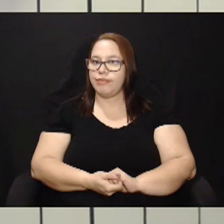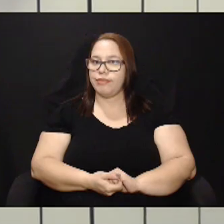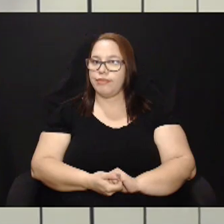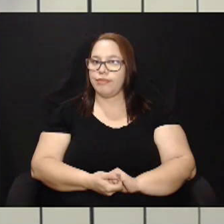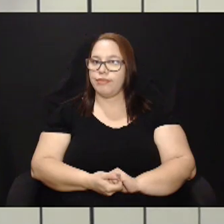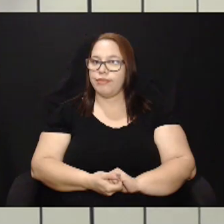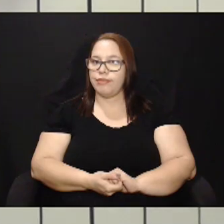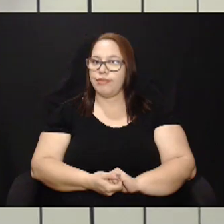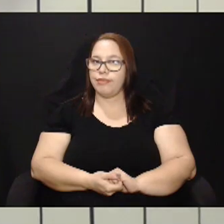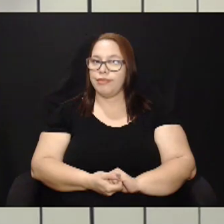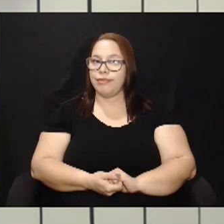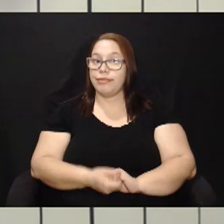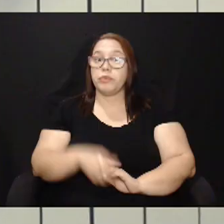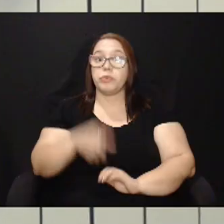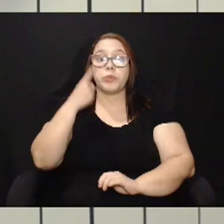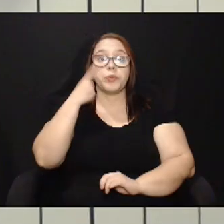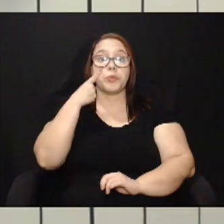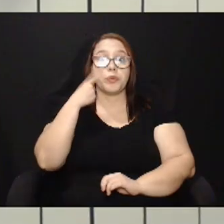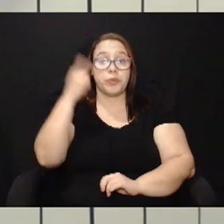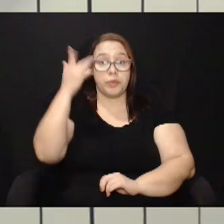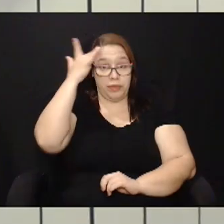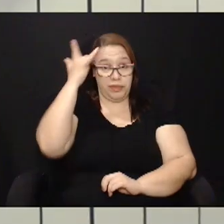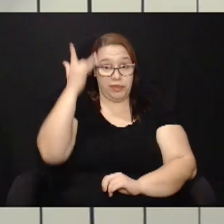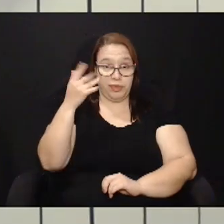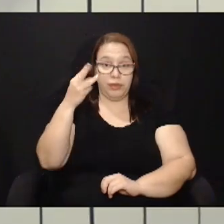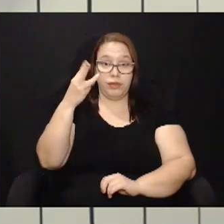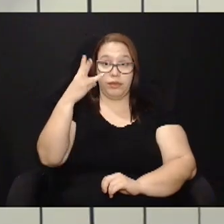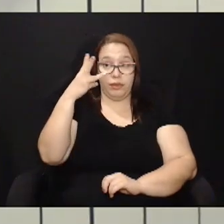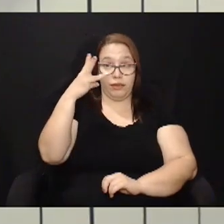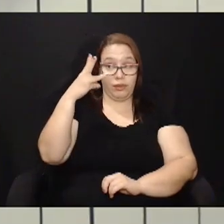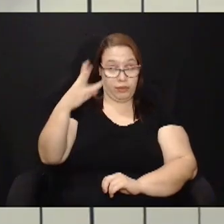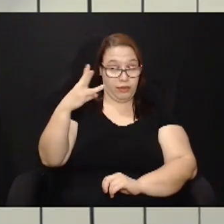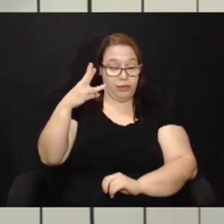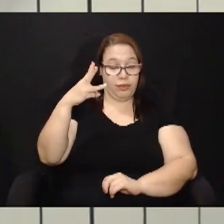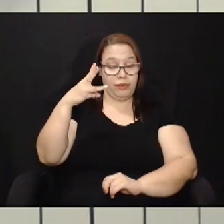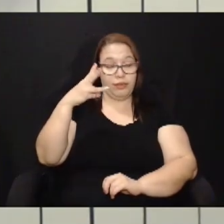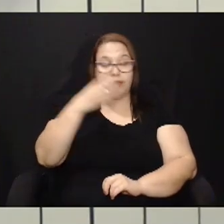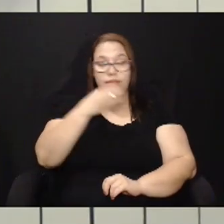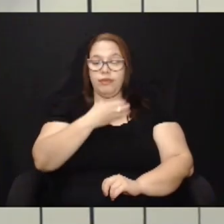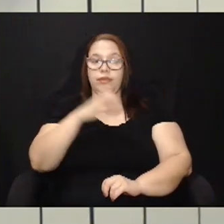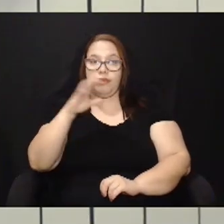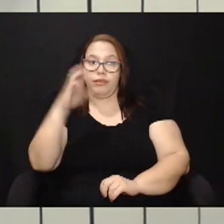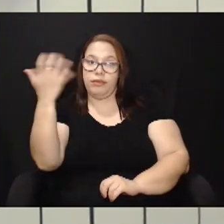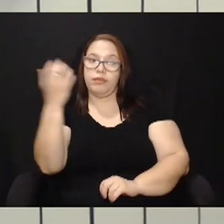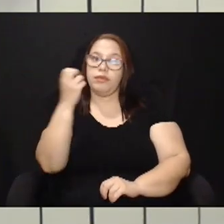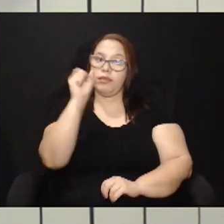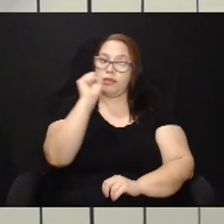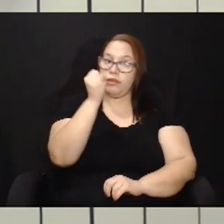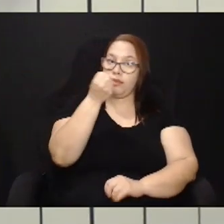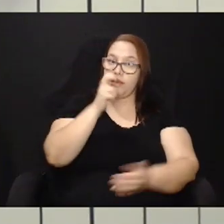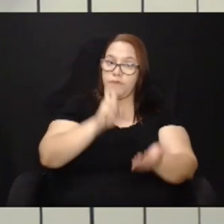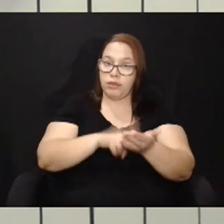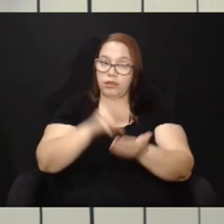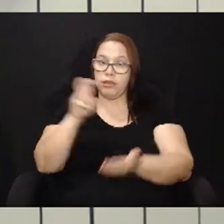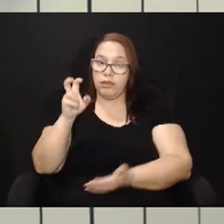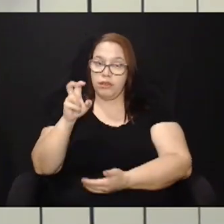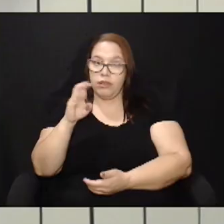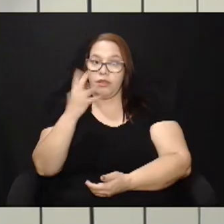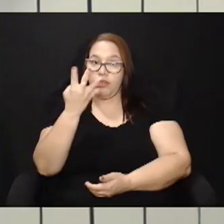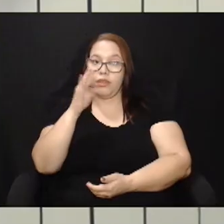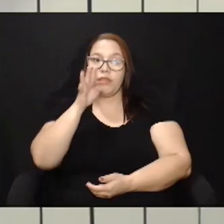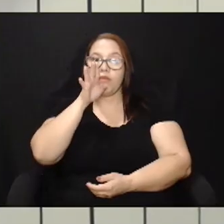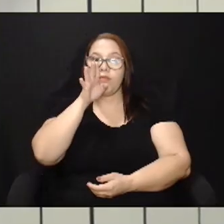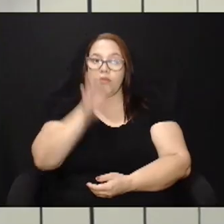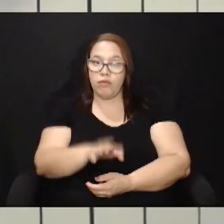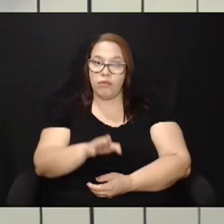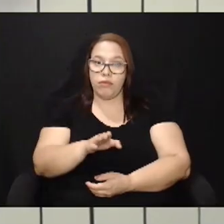E olha só, amanhã, dia 3 de dezembro, quarta-feira, acontece das 8h da manhã às 4h da tarde, na